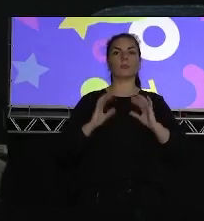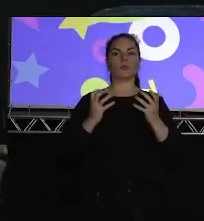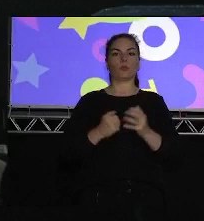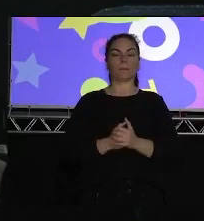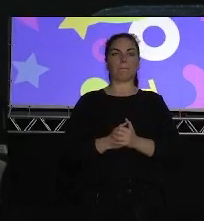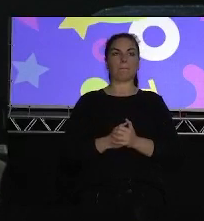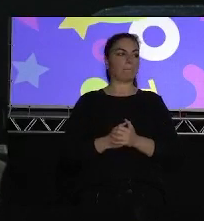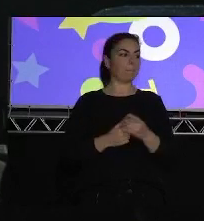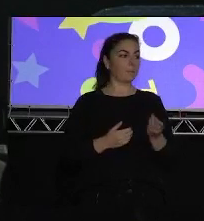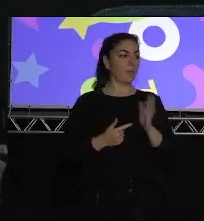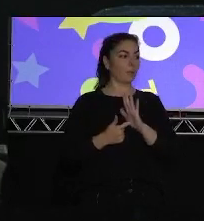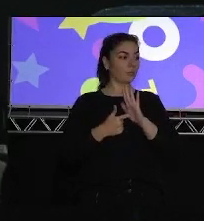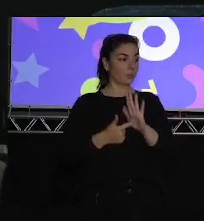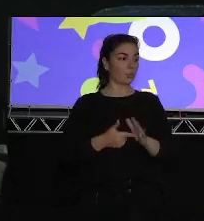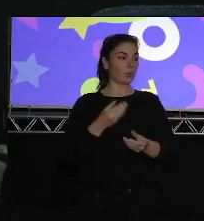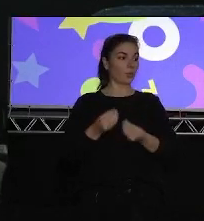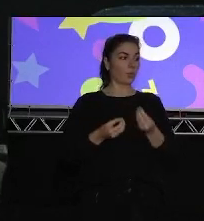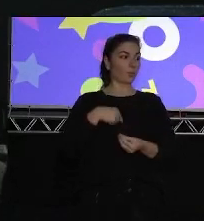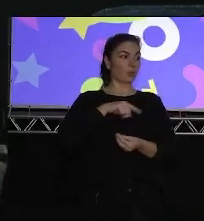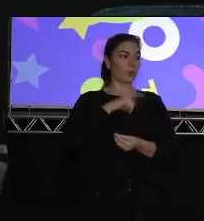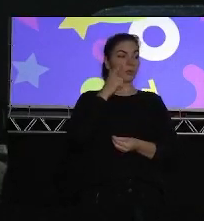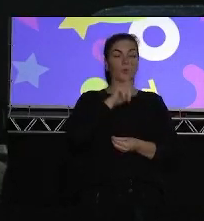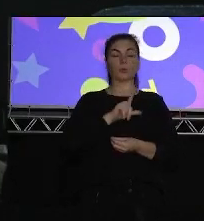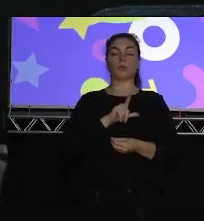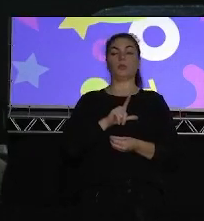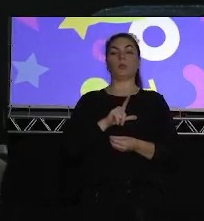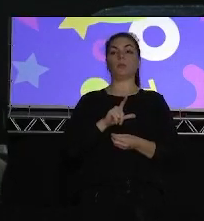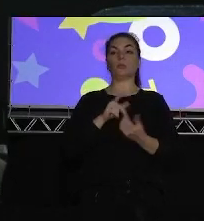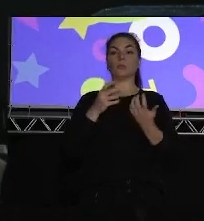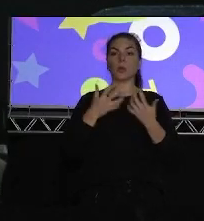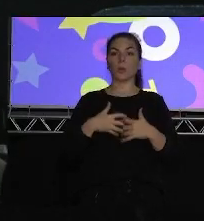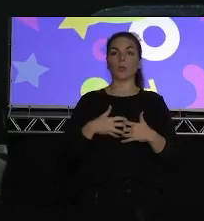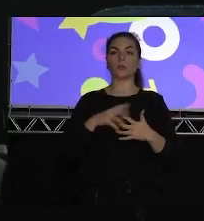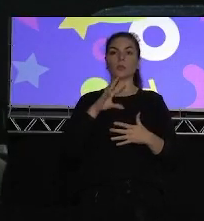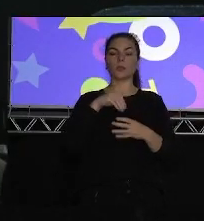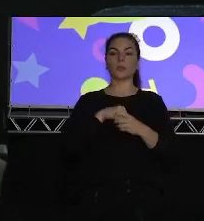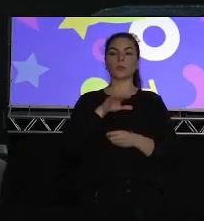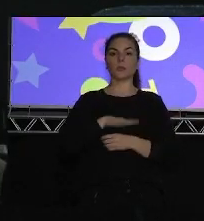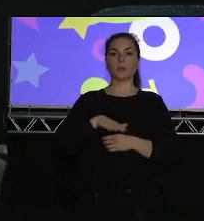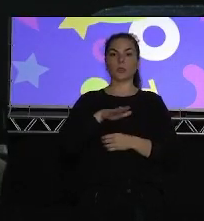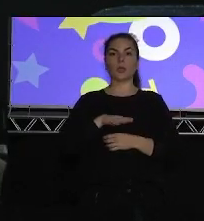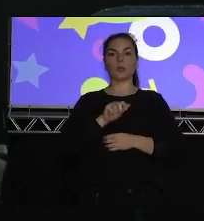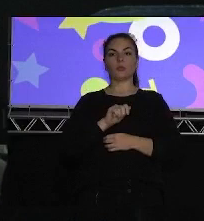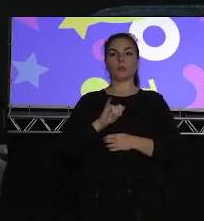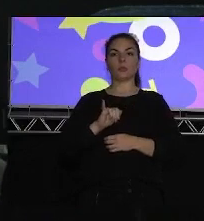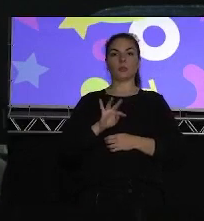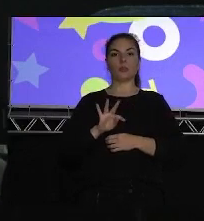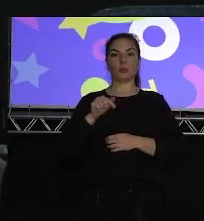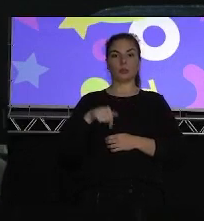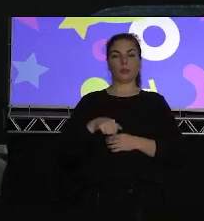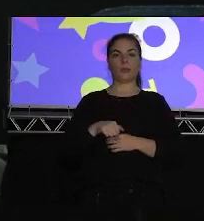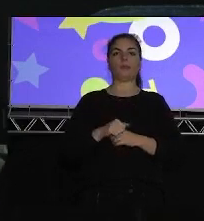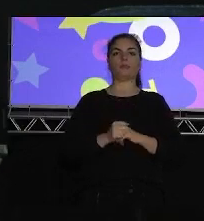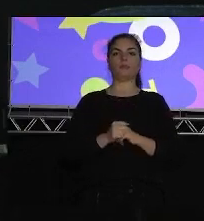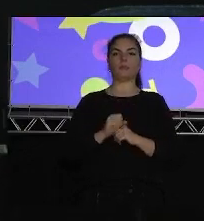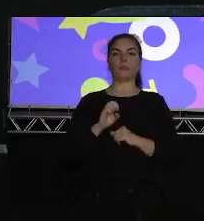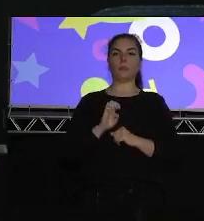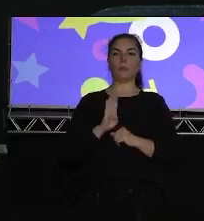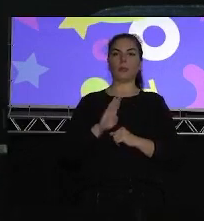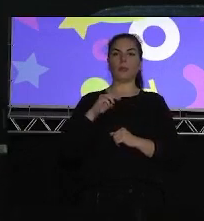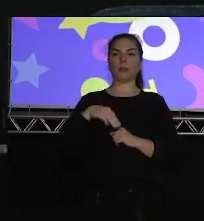caso demonstra o que a gente conseguiu alcançar dentro da área de IT da BMW aqui no Brasil, né? A